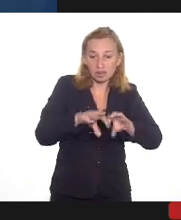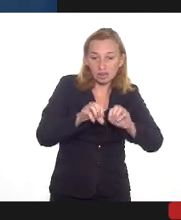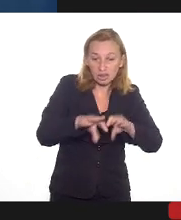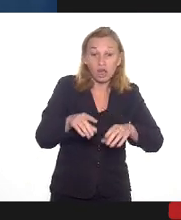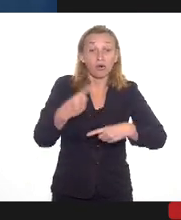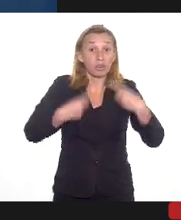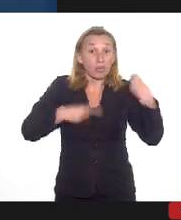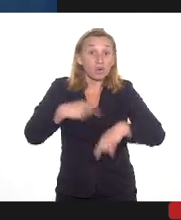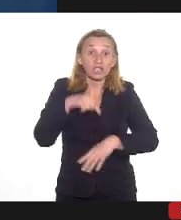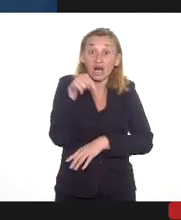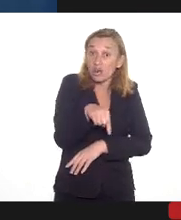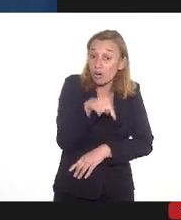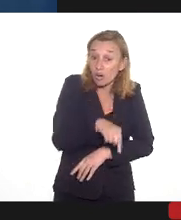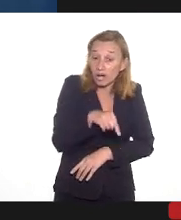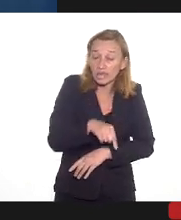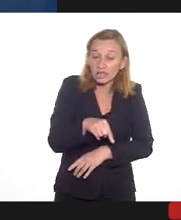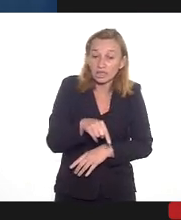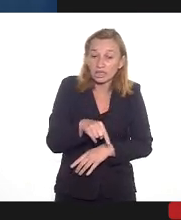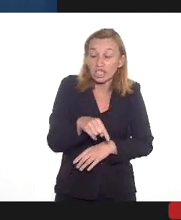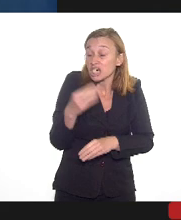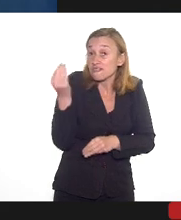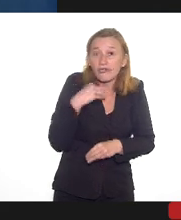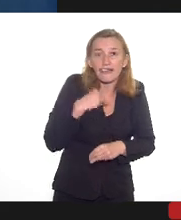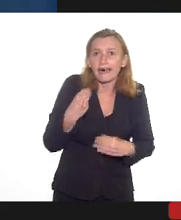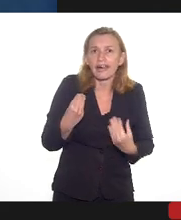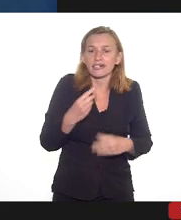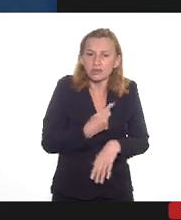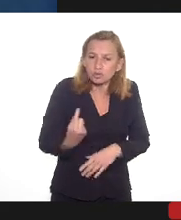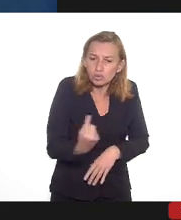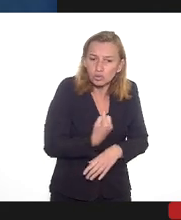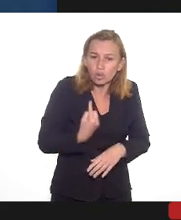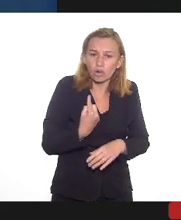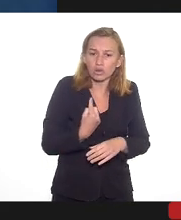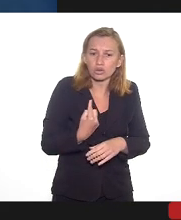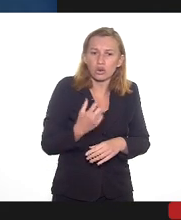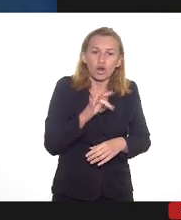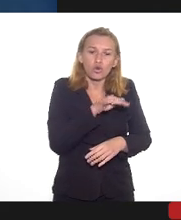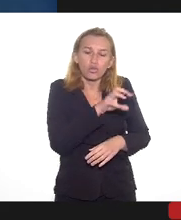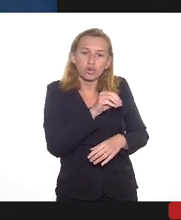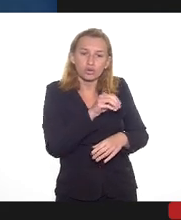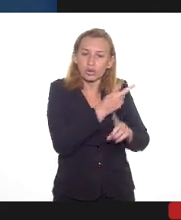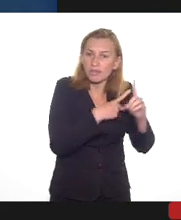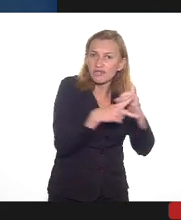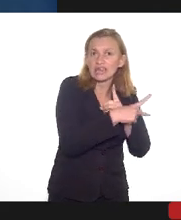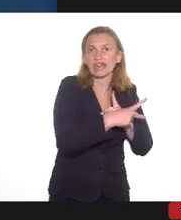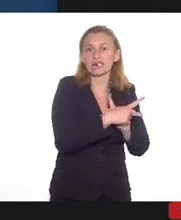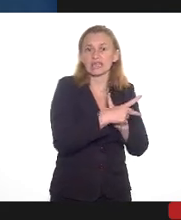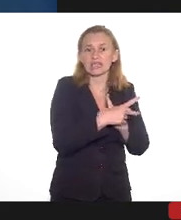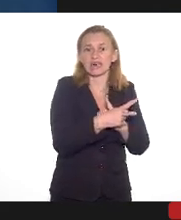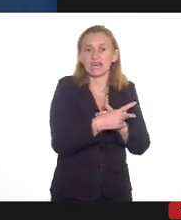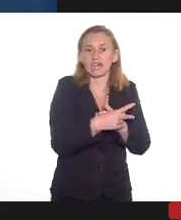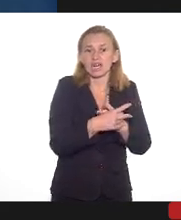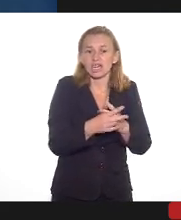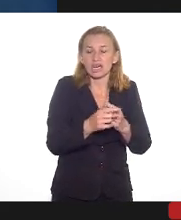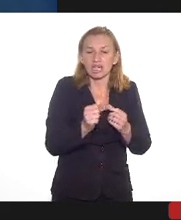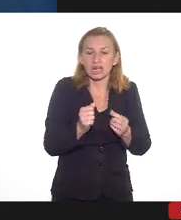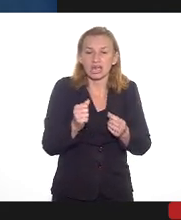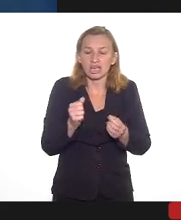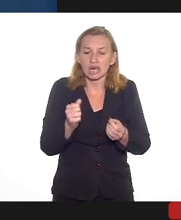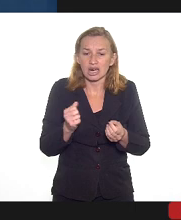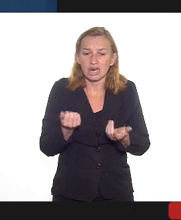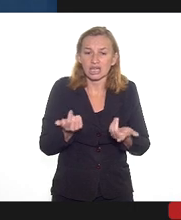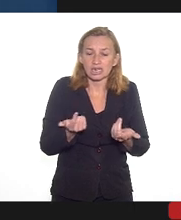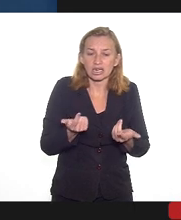momento é uma política que, inclusive, enfraquece o nosso fundo de previdência. É uma política que aposta na terceirização